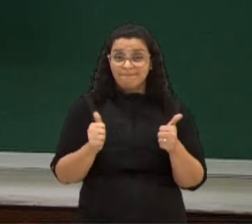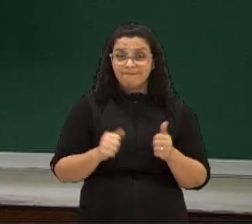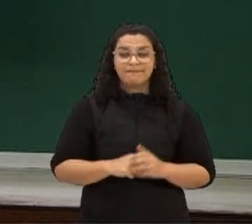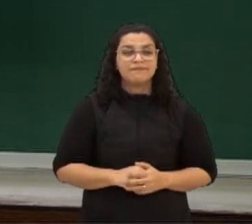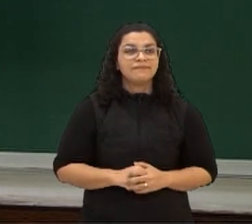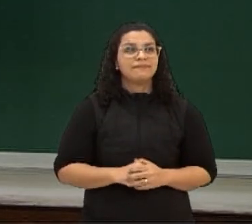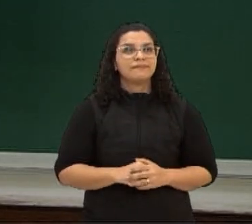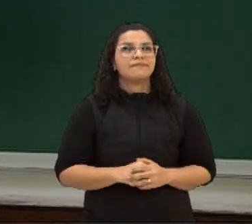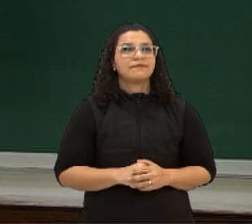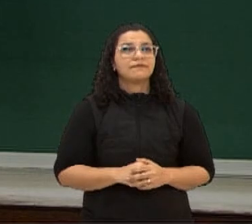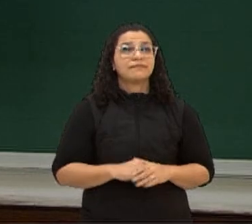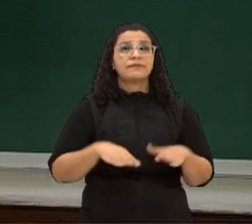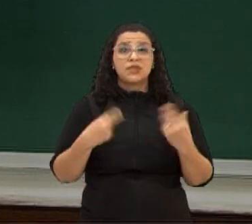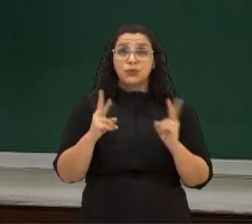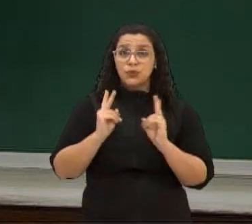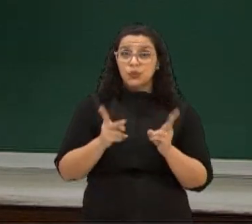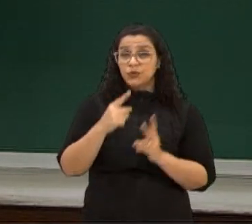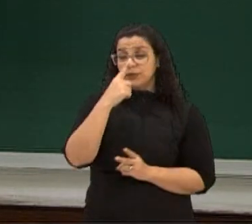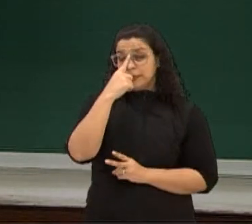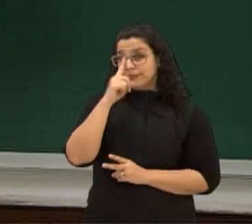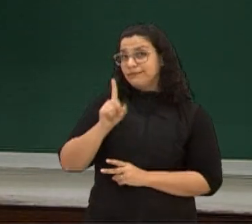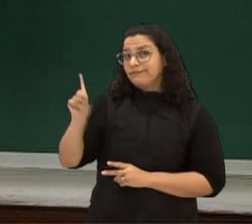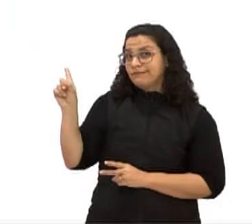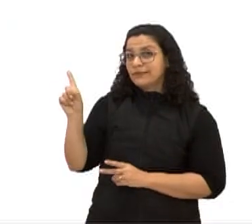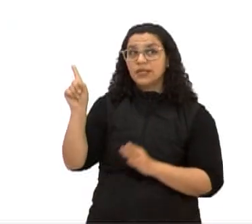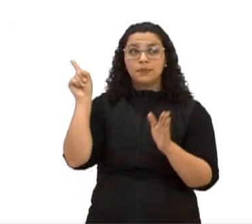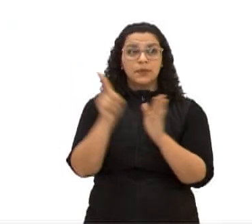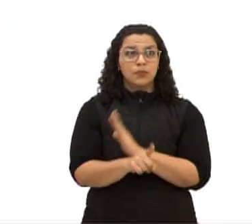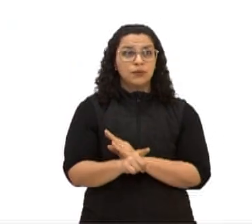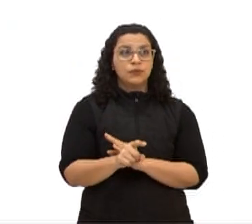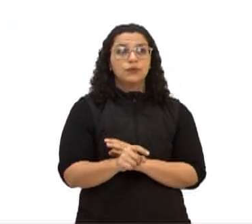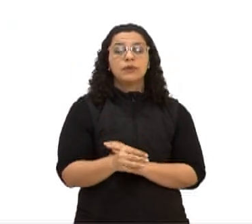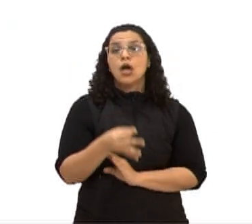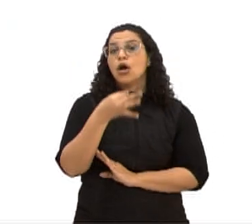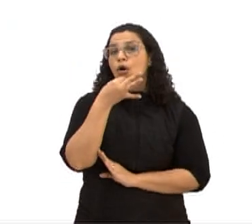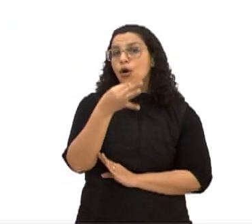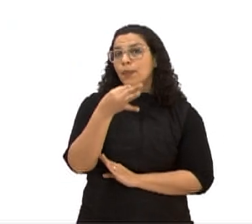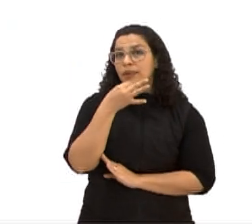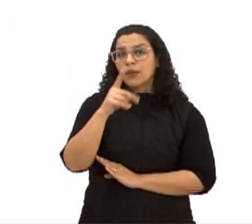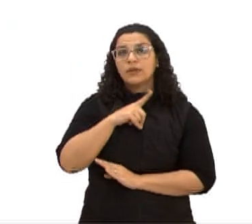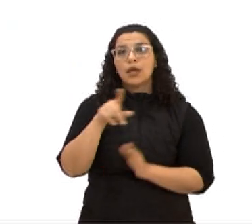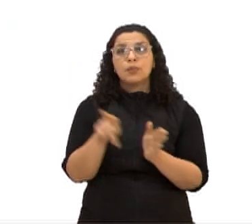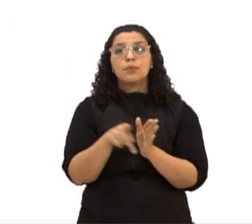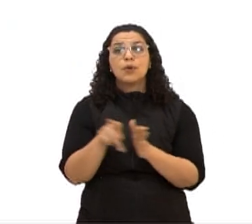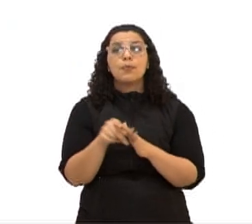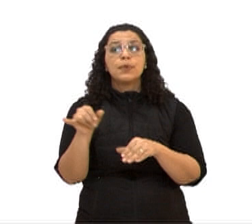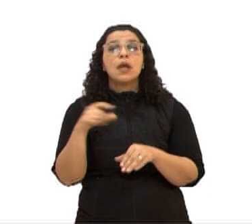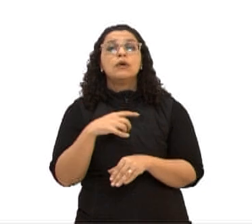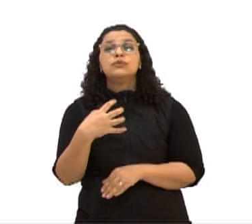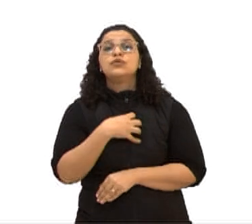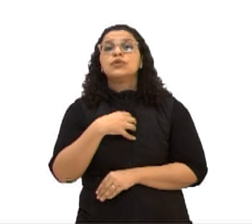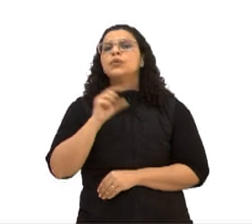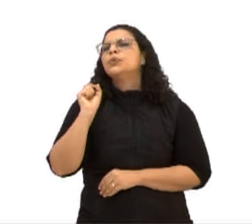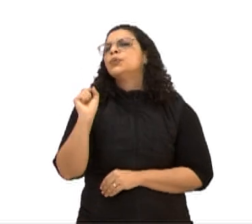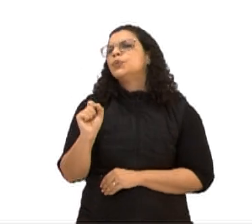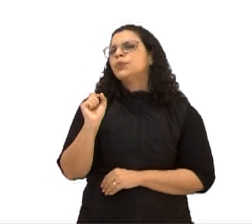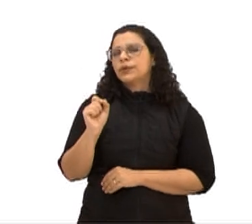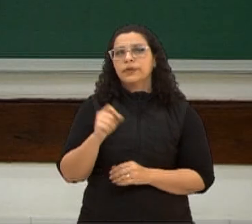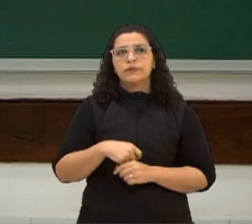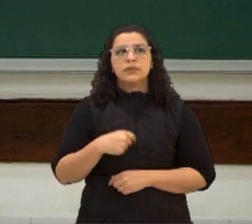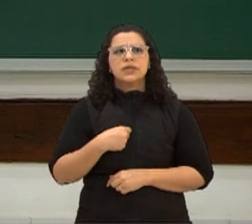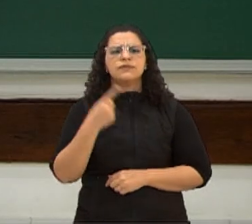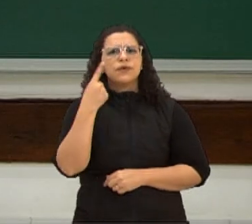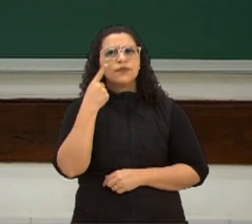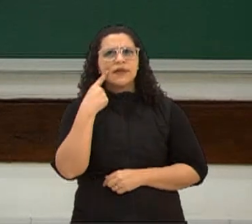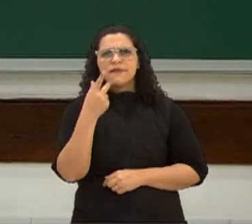ok? Continuando, nós temos a argumentação é uma forma de. Então,